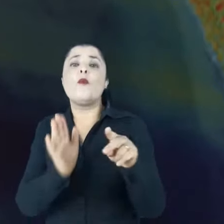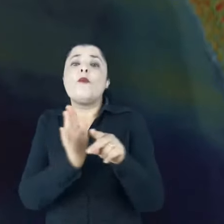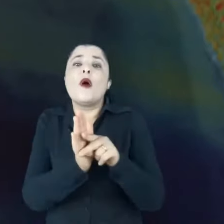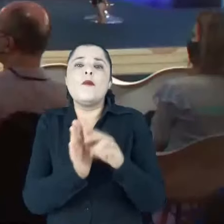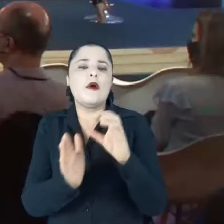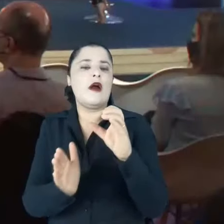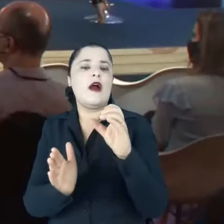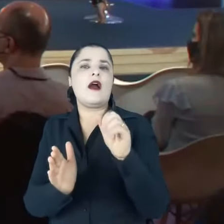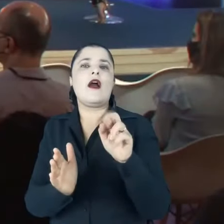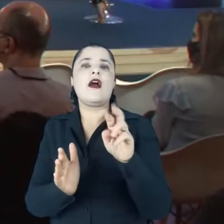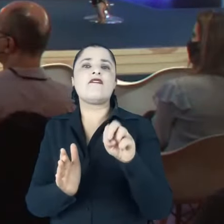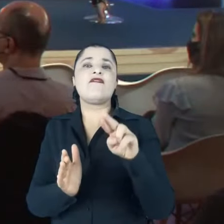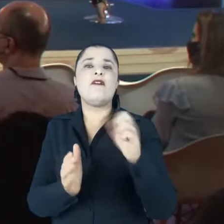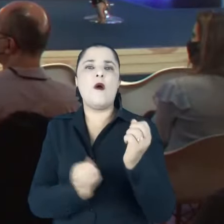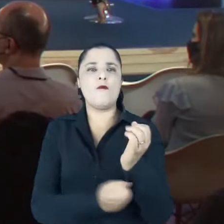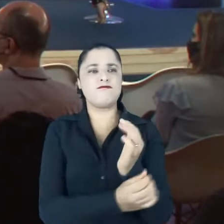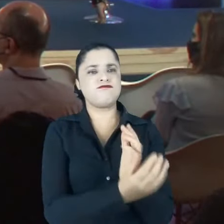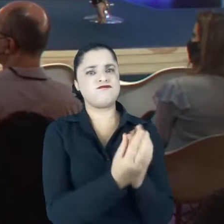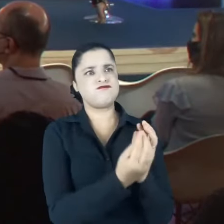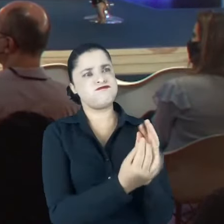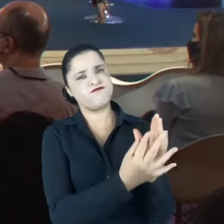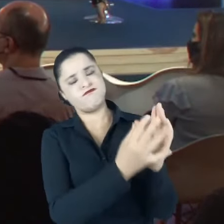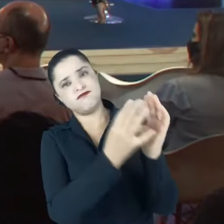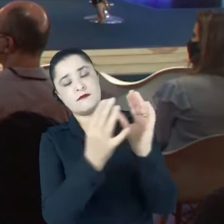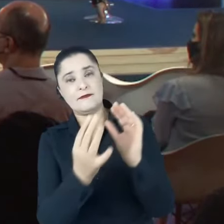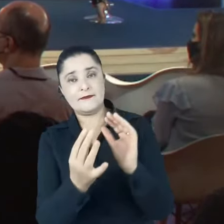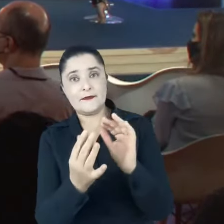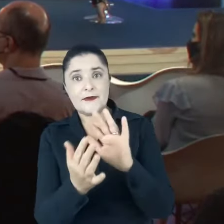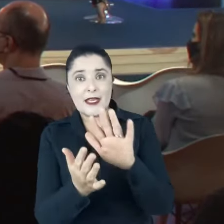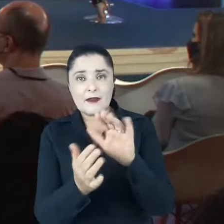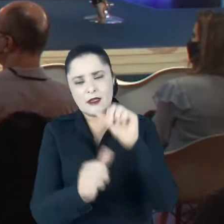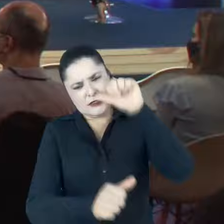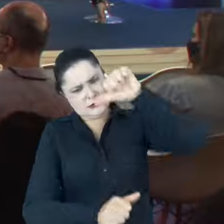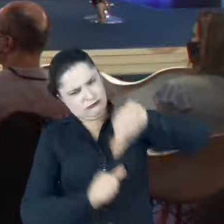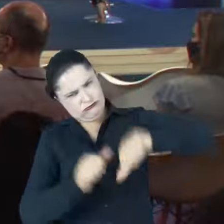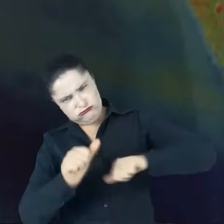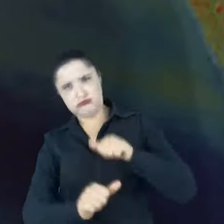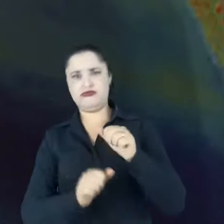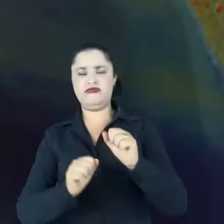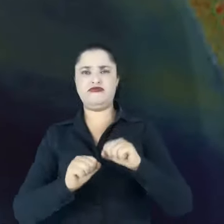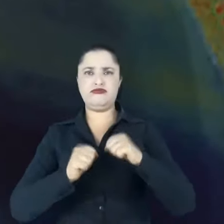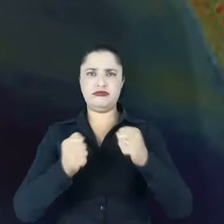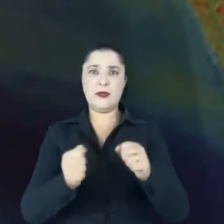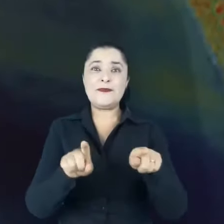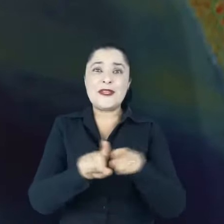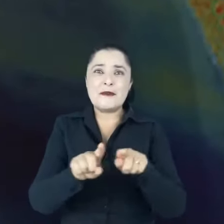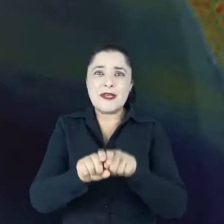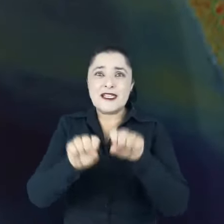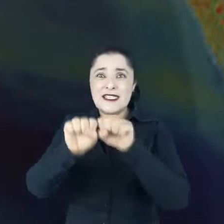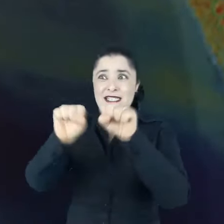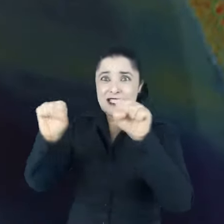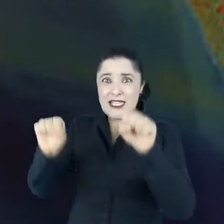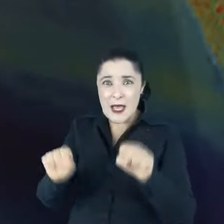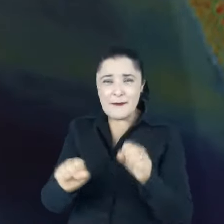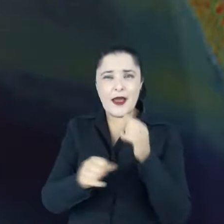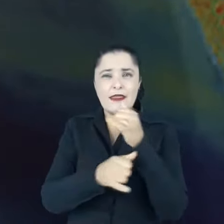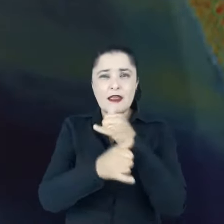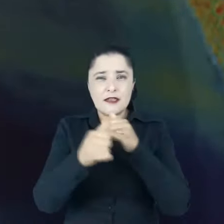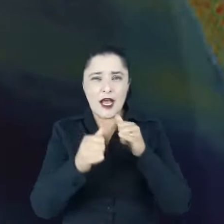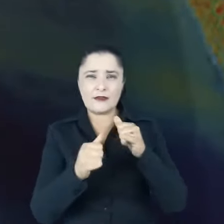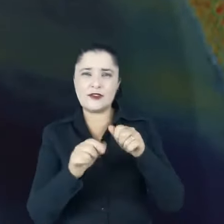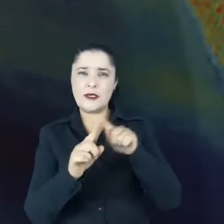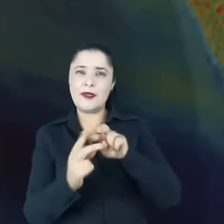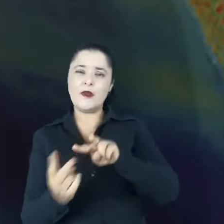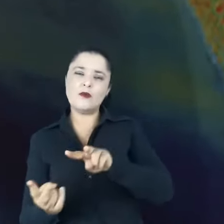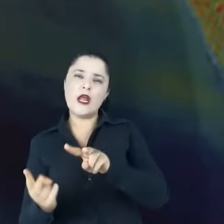uma transição gigante. Mais do que isso, os sistemas energéticos do planeta estão transicionando nessa